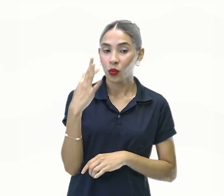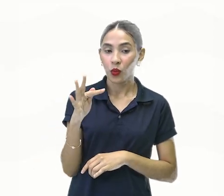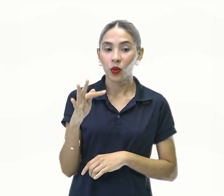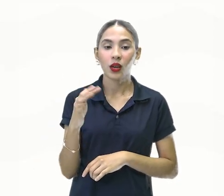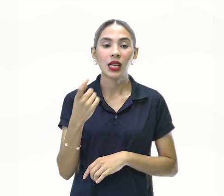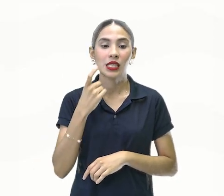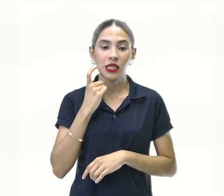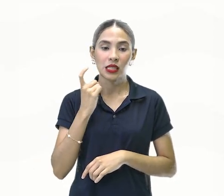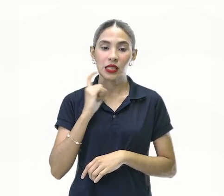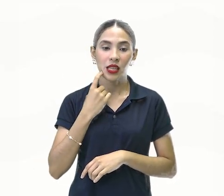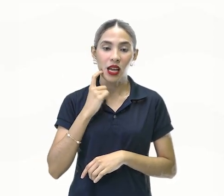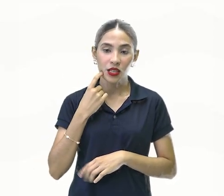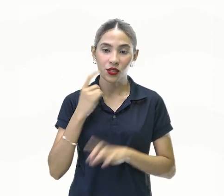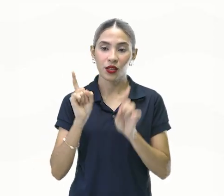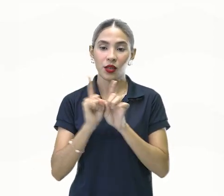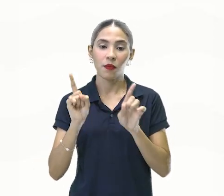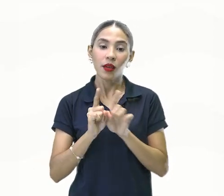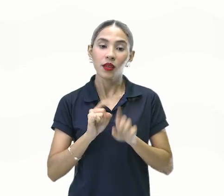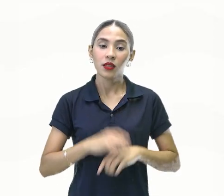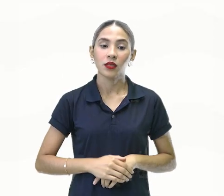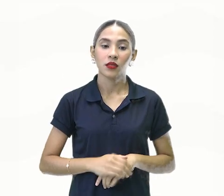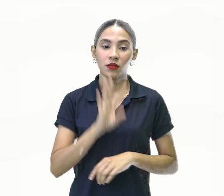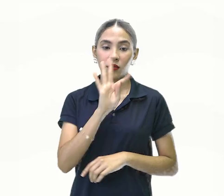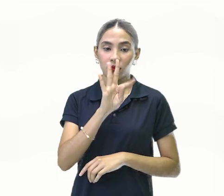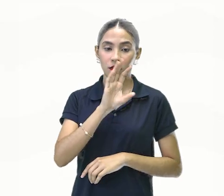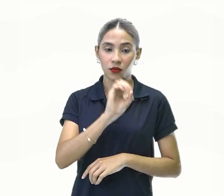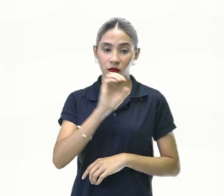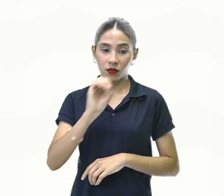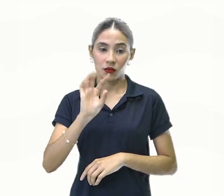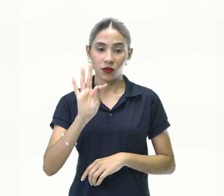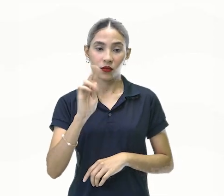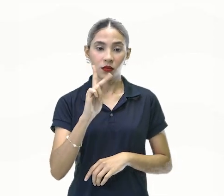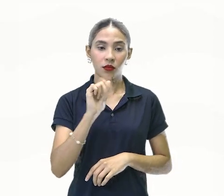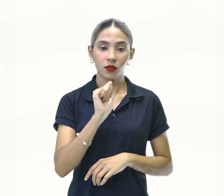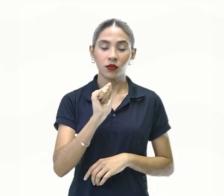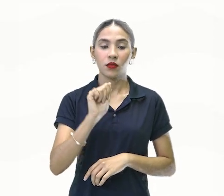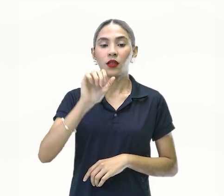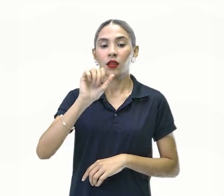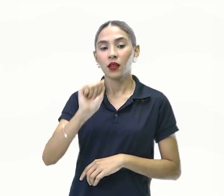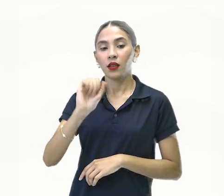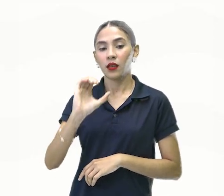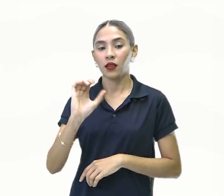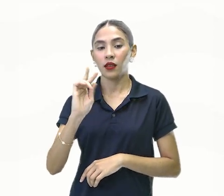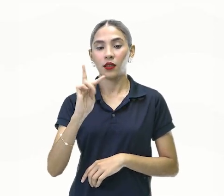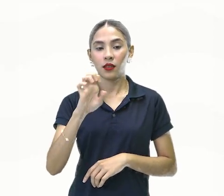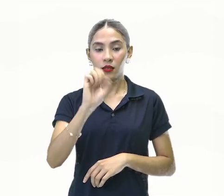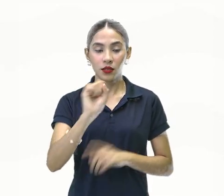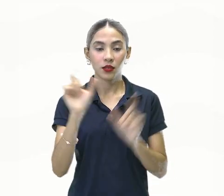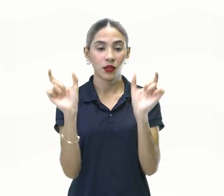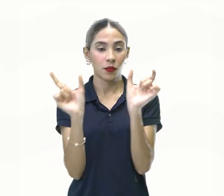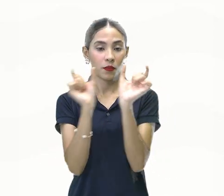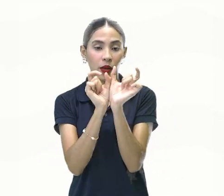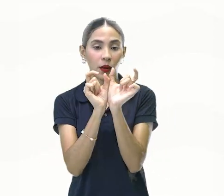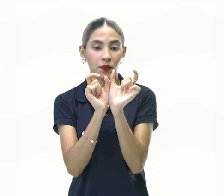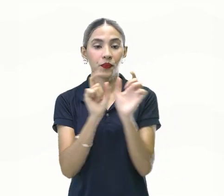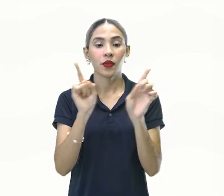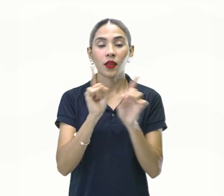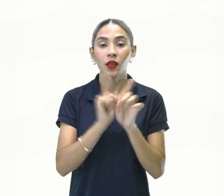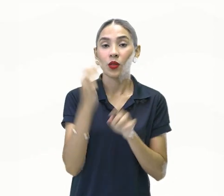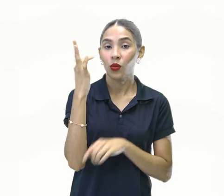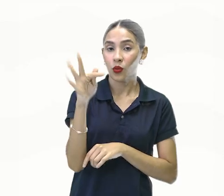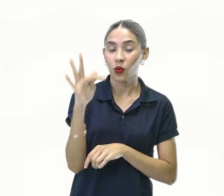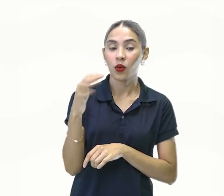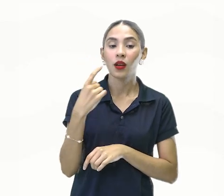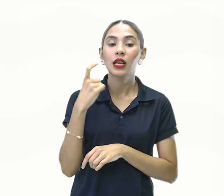uma palavrinha formada aí com o sufixo aches. Toothaches, dor de dente, né?